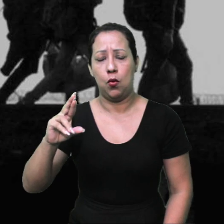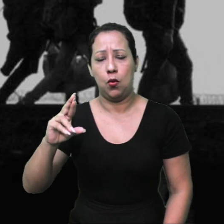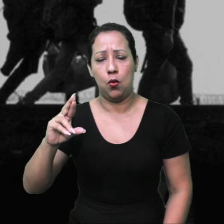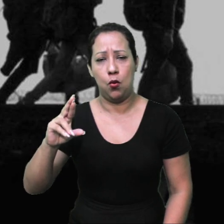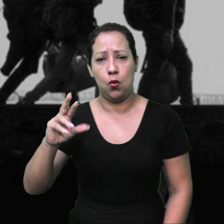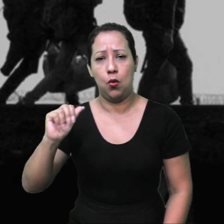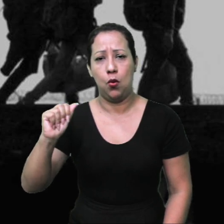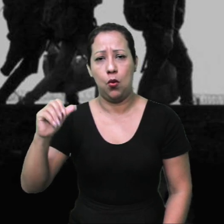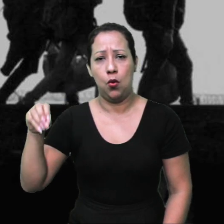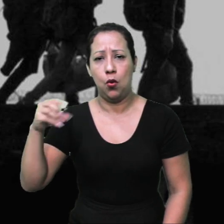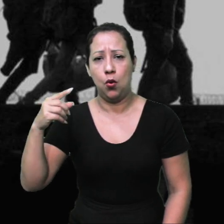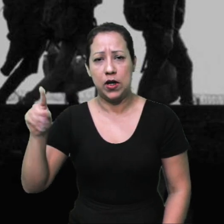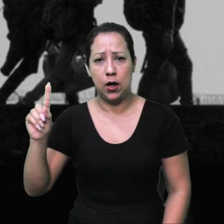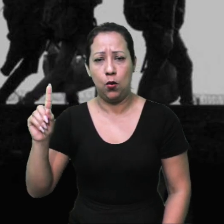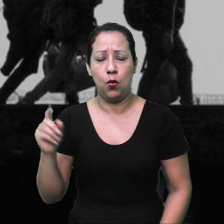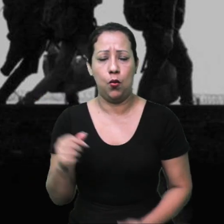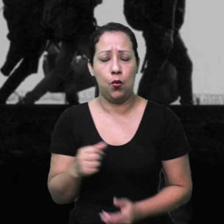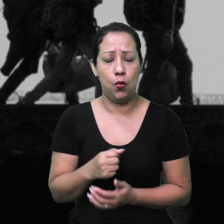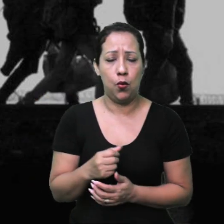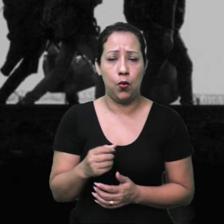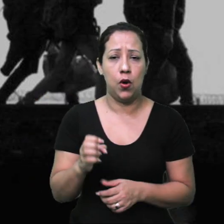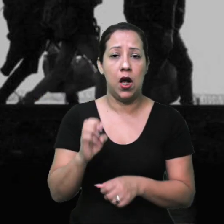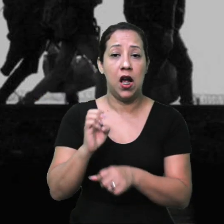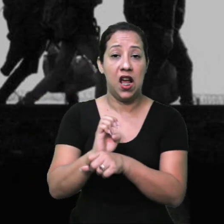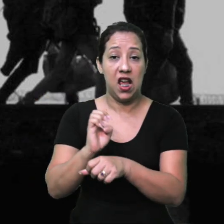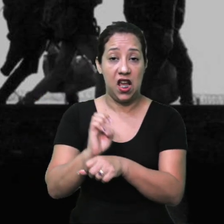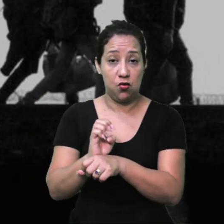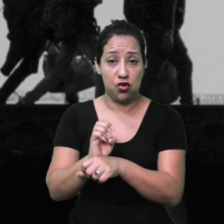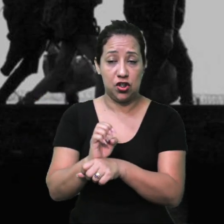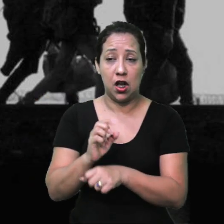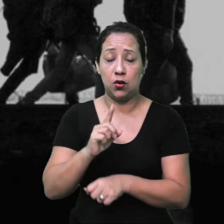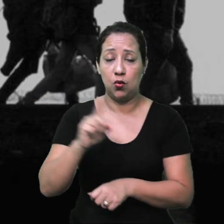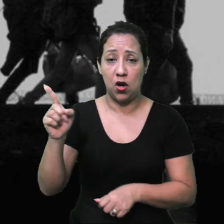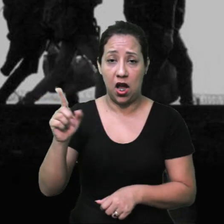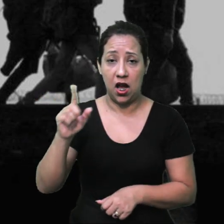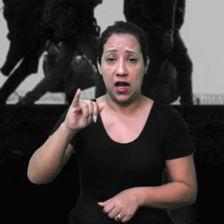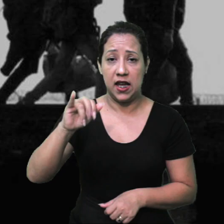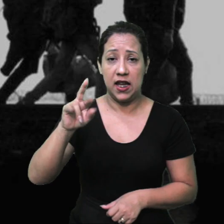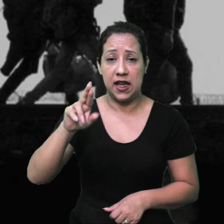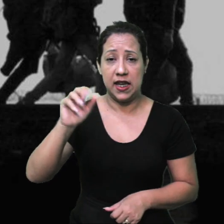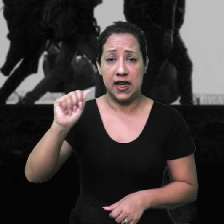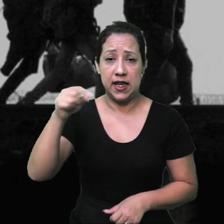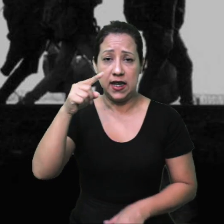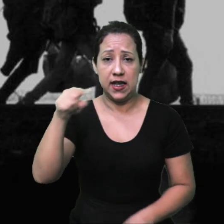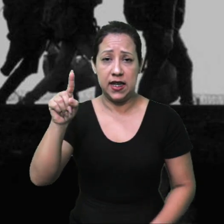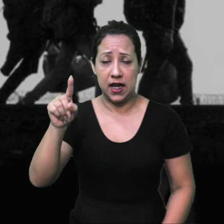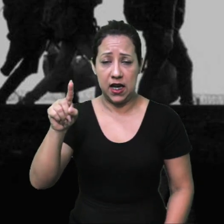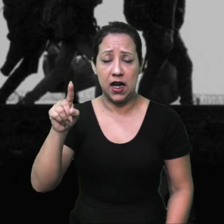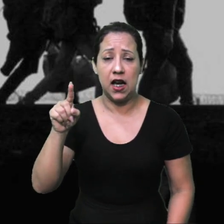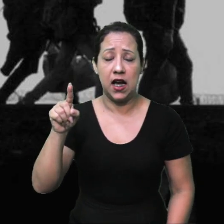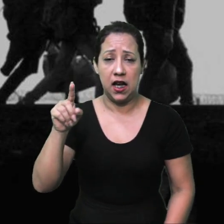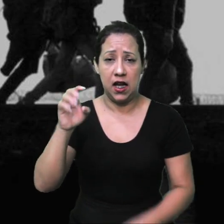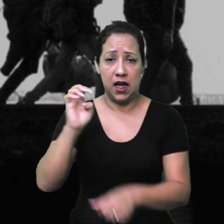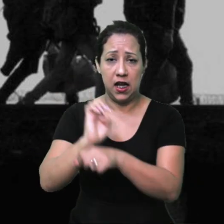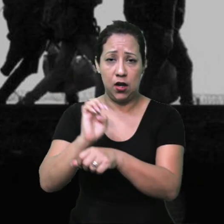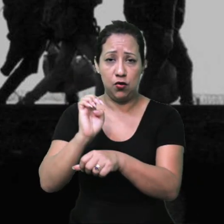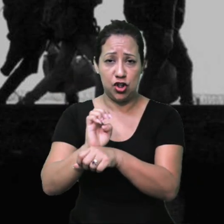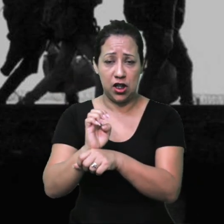ele é um Estado teocrático. ou seja, baseado na